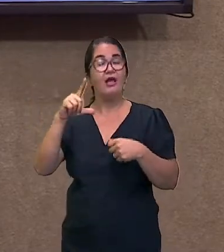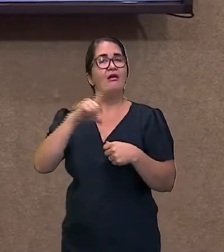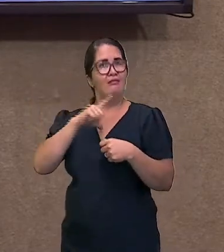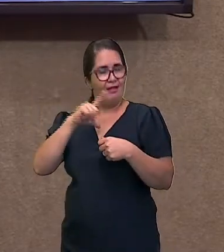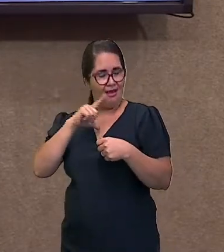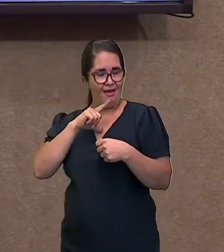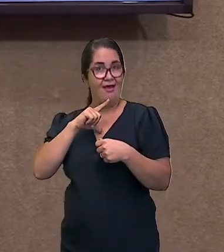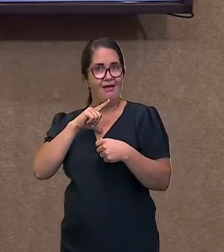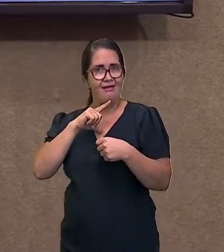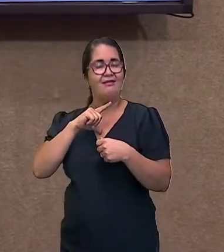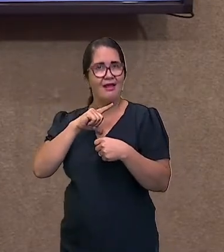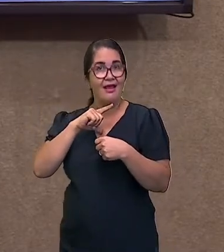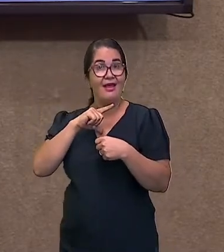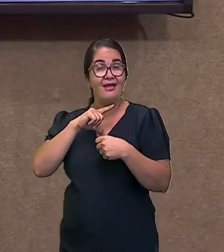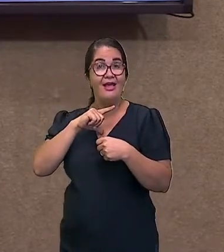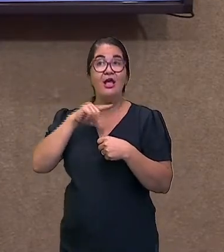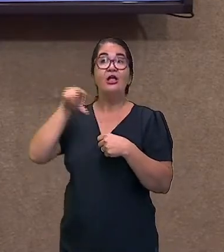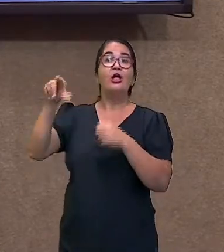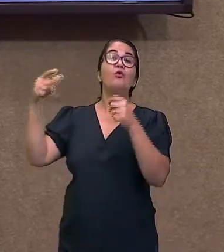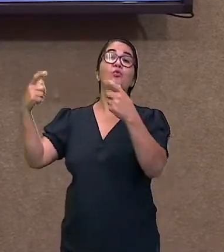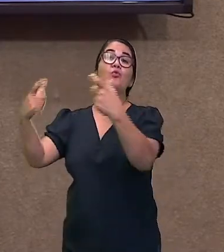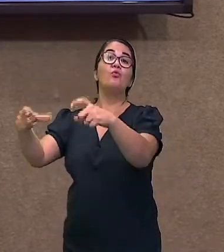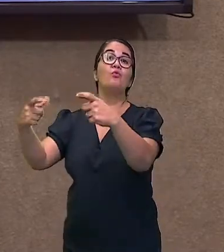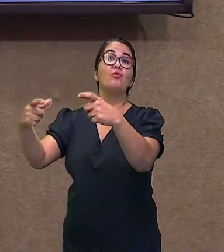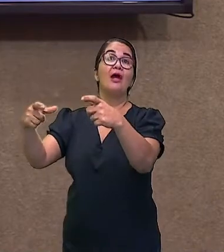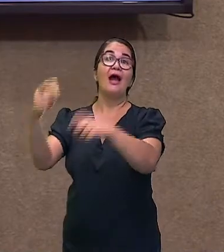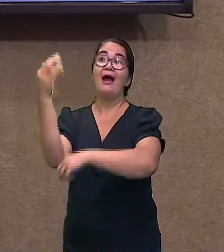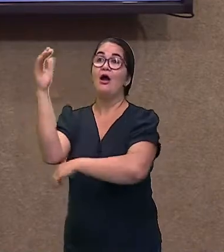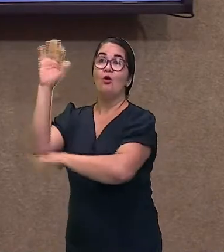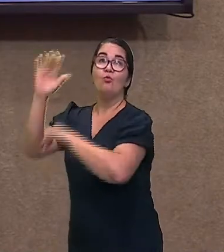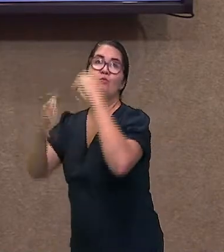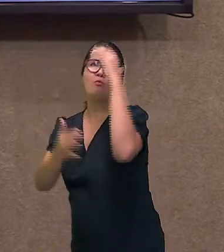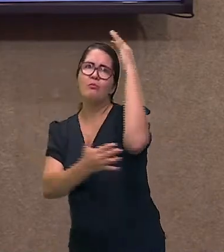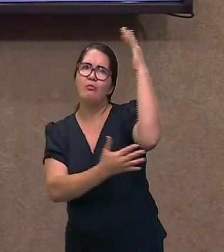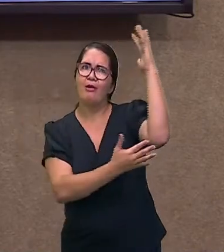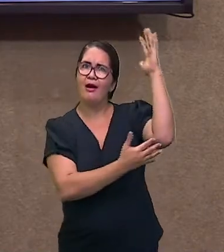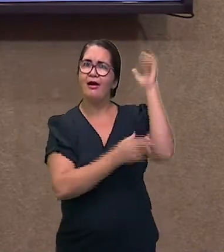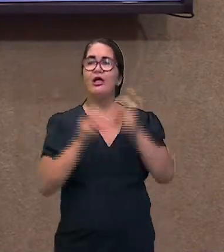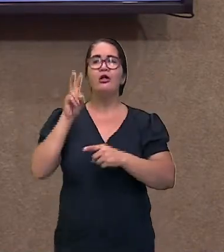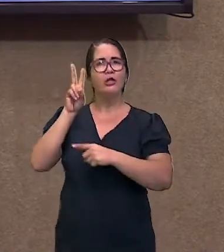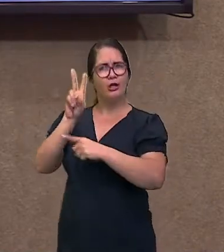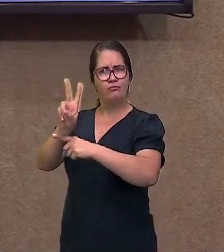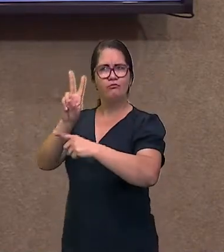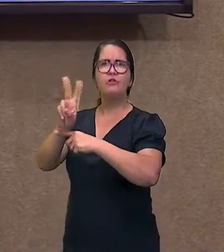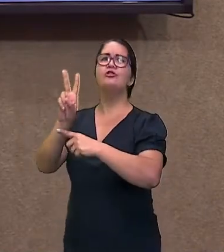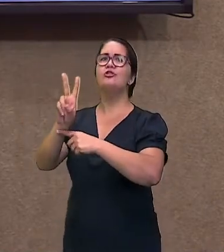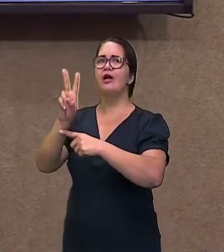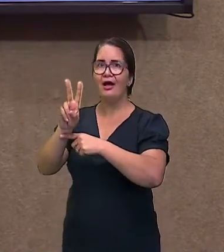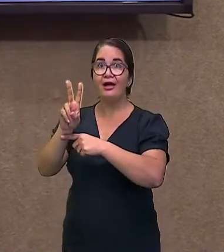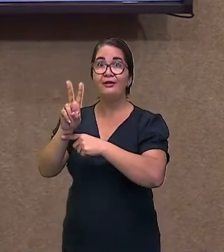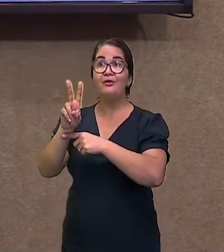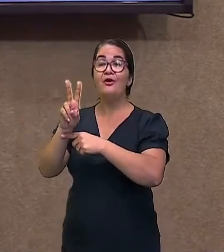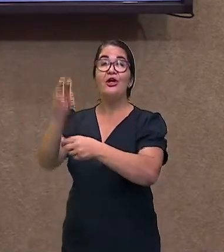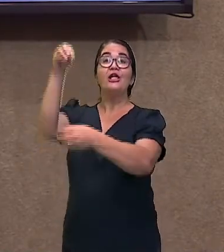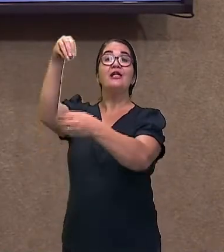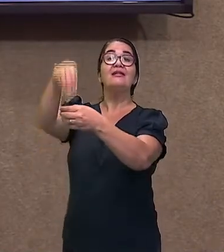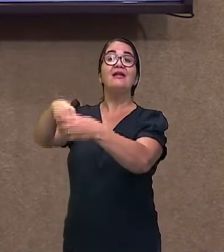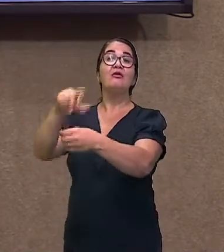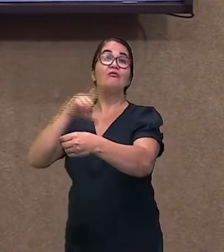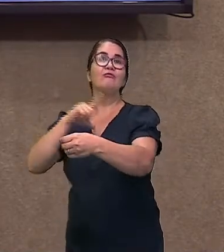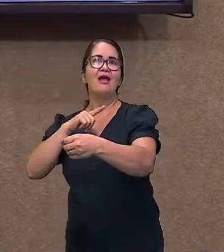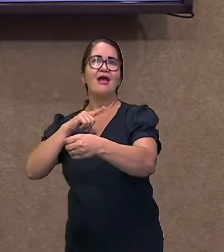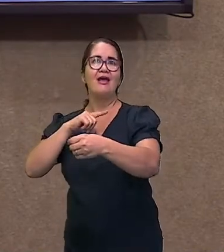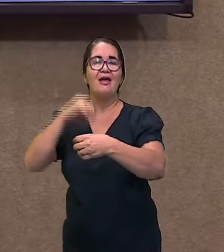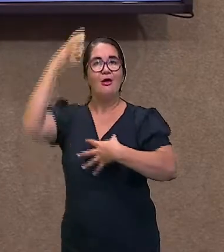macaco prego que fazem parte desse entorno e que há uma interação homem,